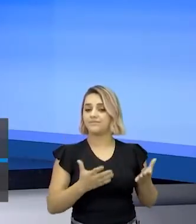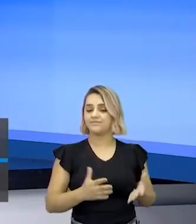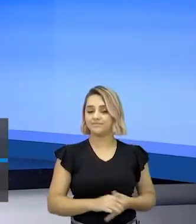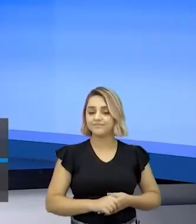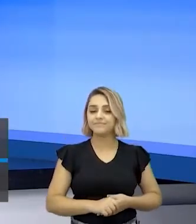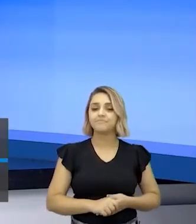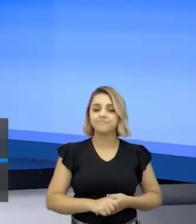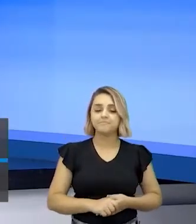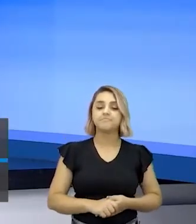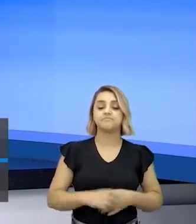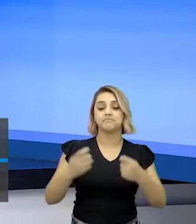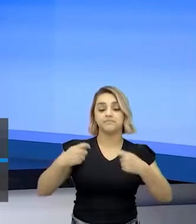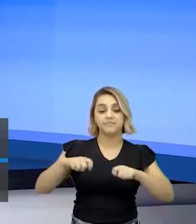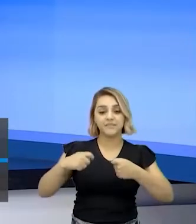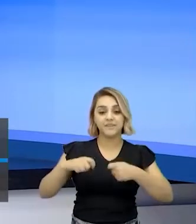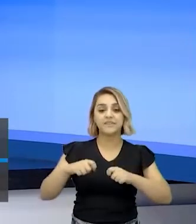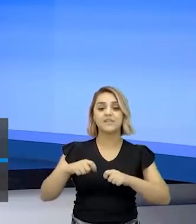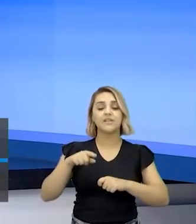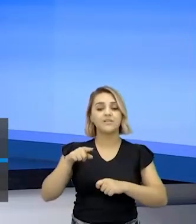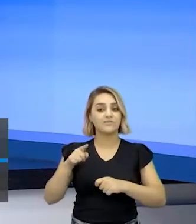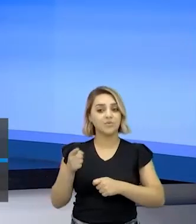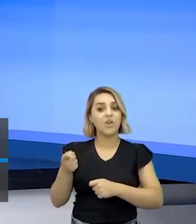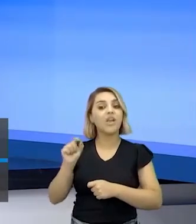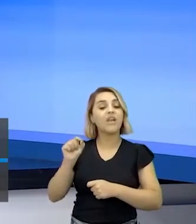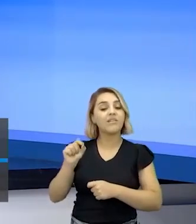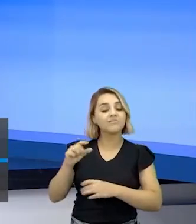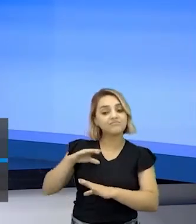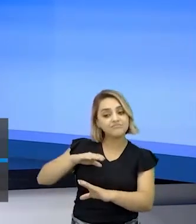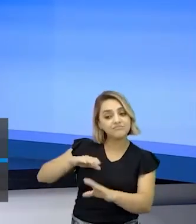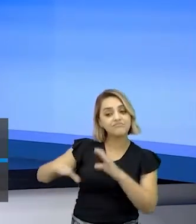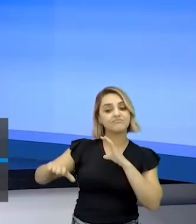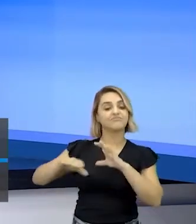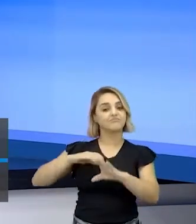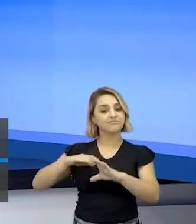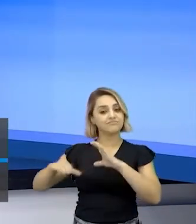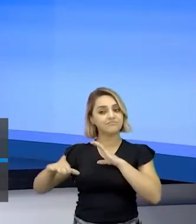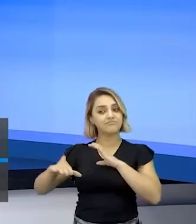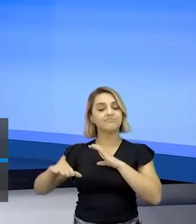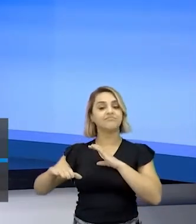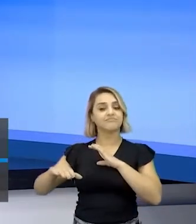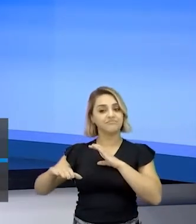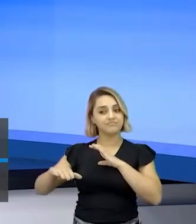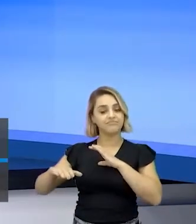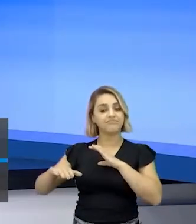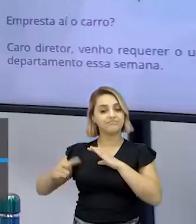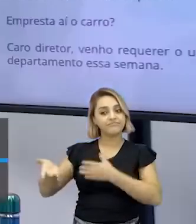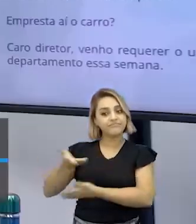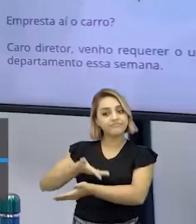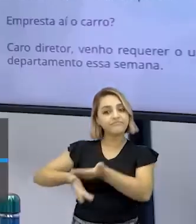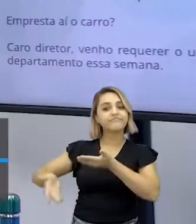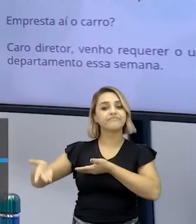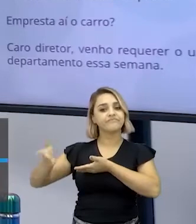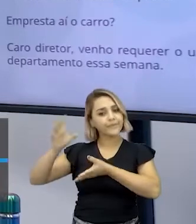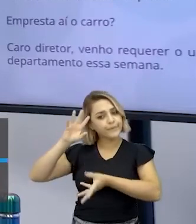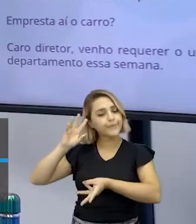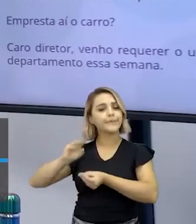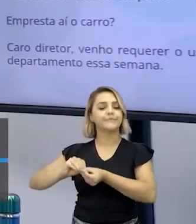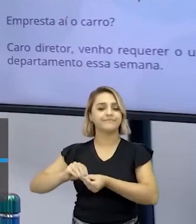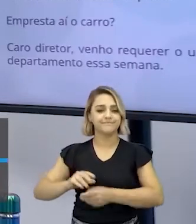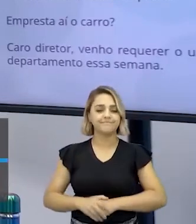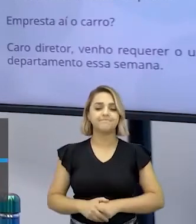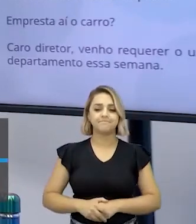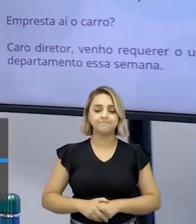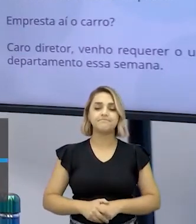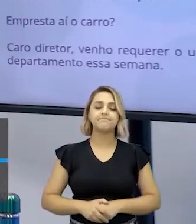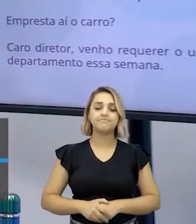cooperação, né? Que você precisa entender o outro e o outro precisa te entender, te compreender, né? Isso mesmo. E pensando nisso, temos